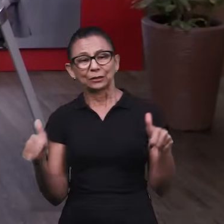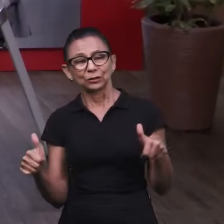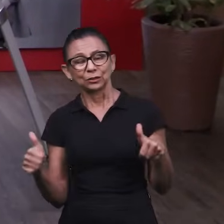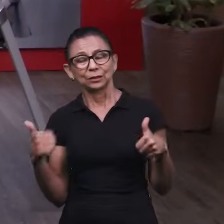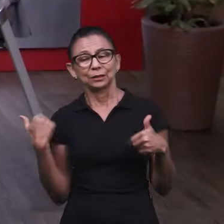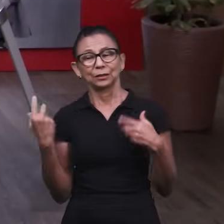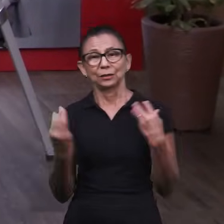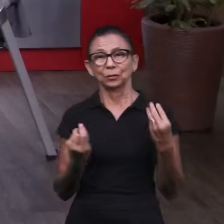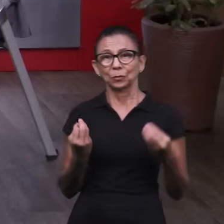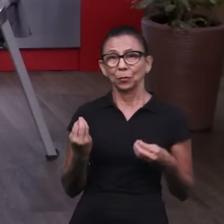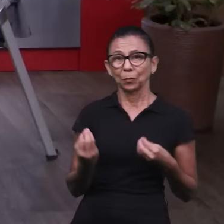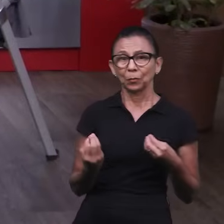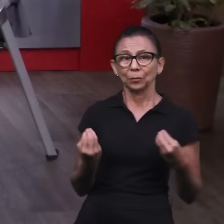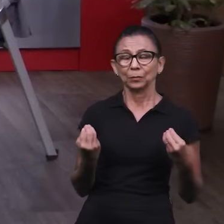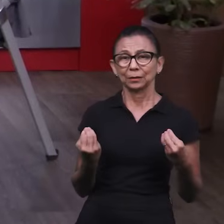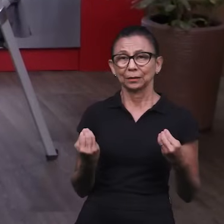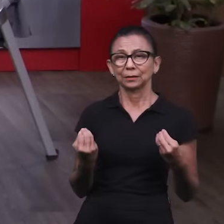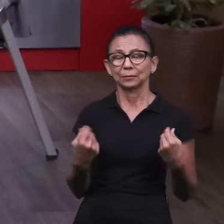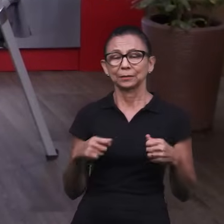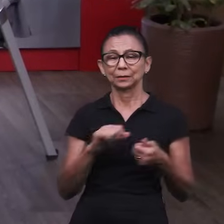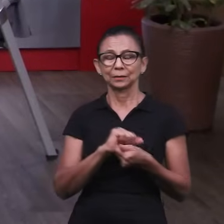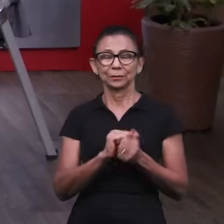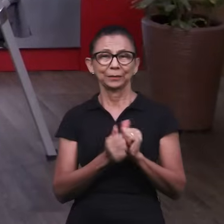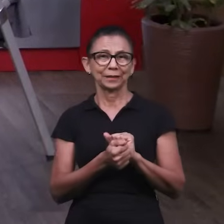né? As adaptações. Sim.